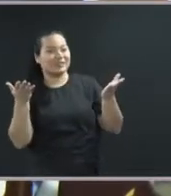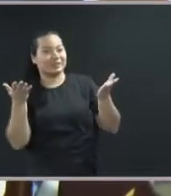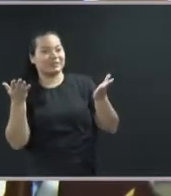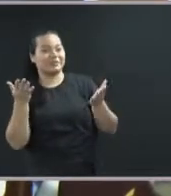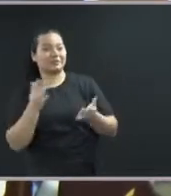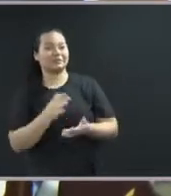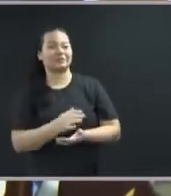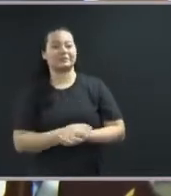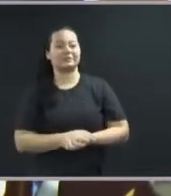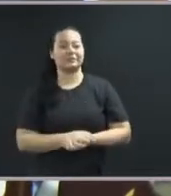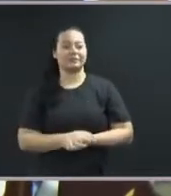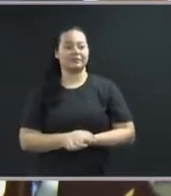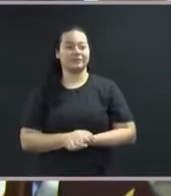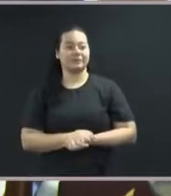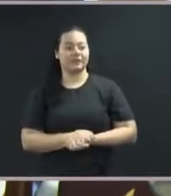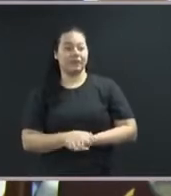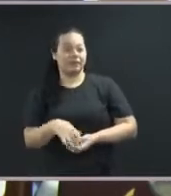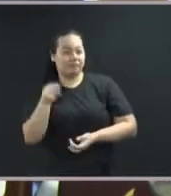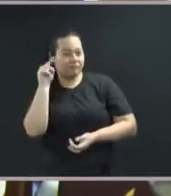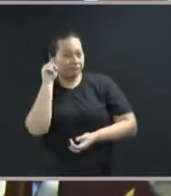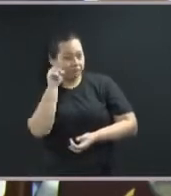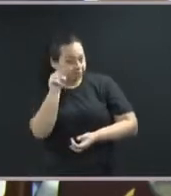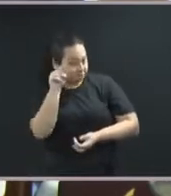nome. Joinville,